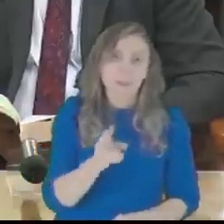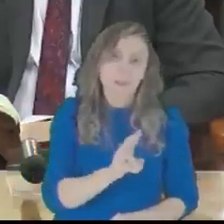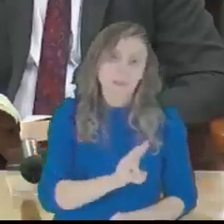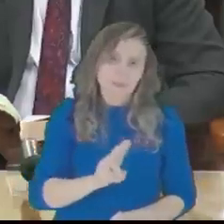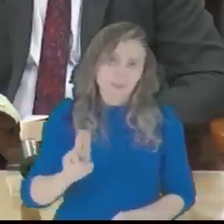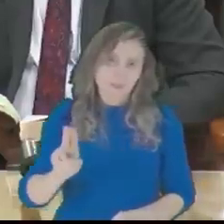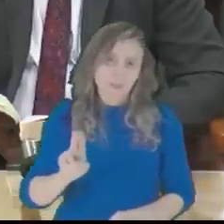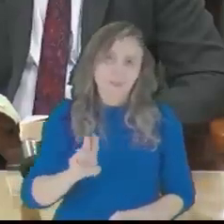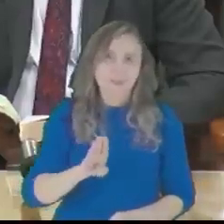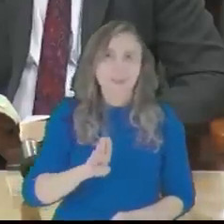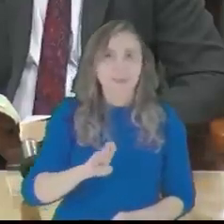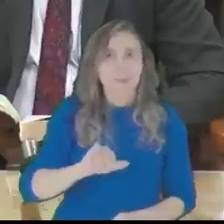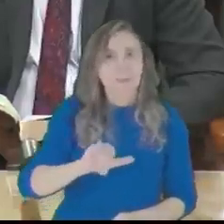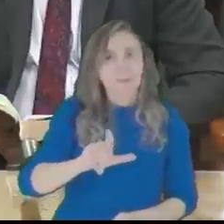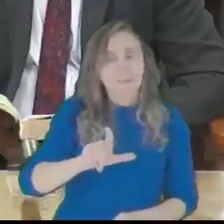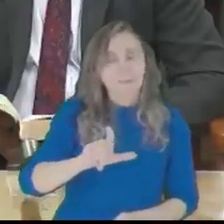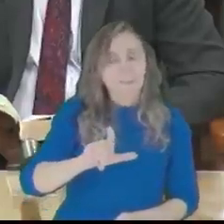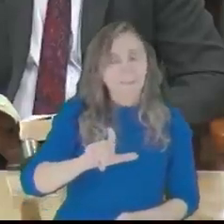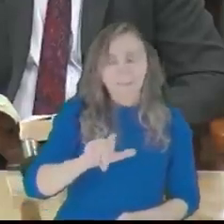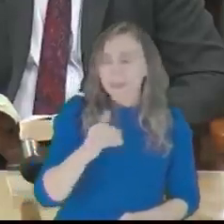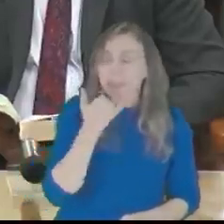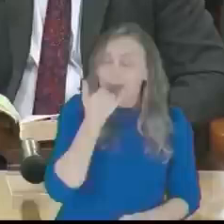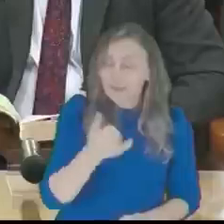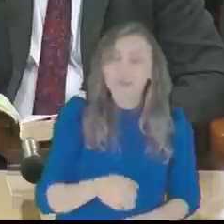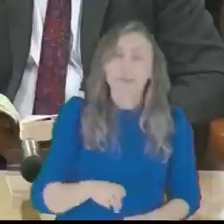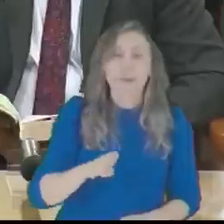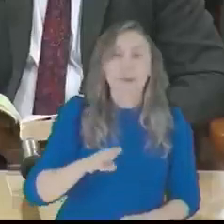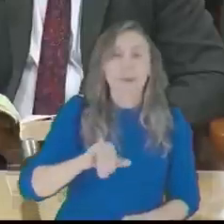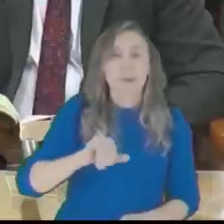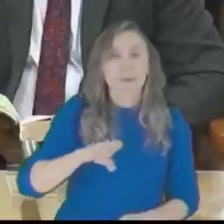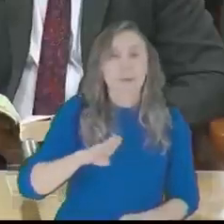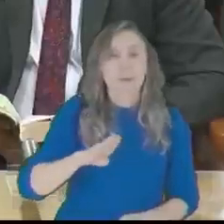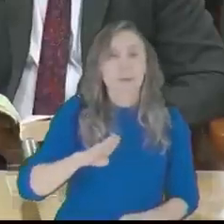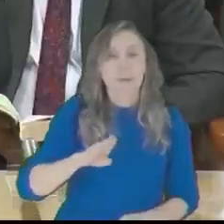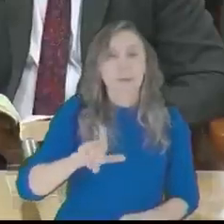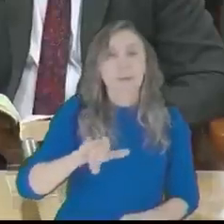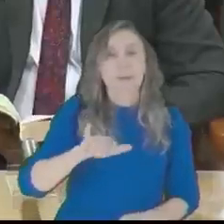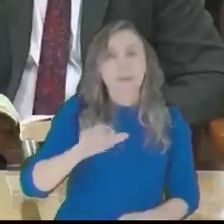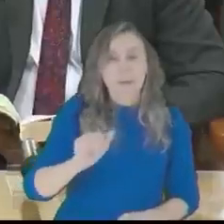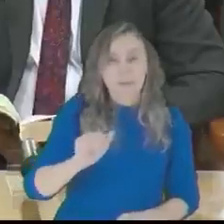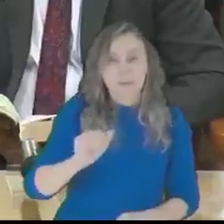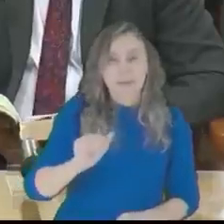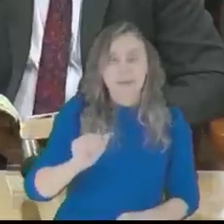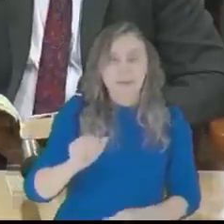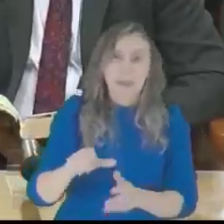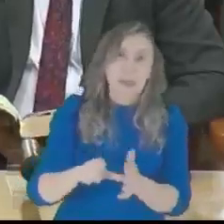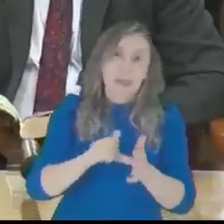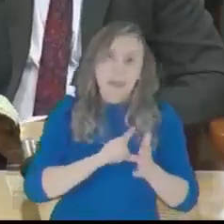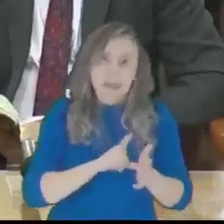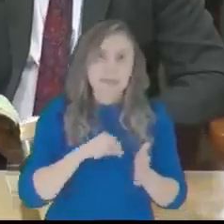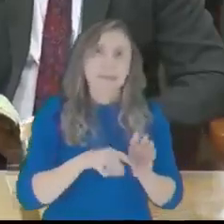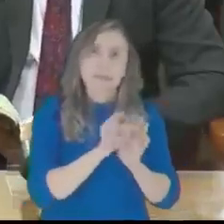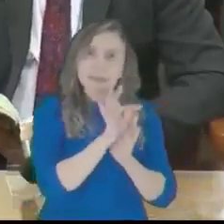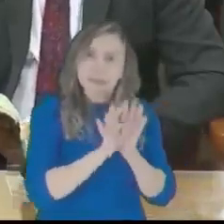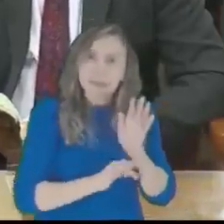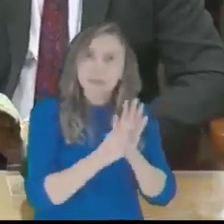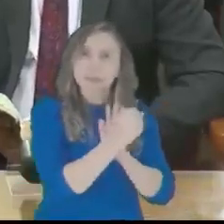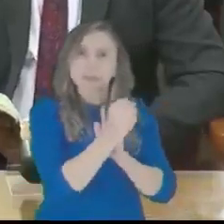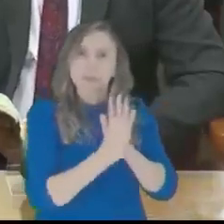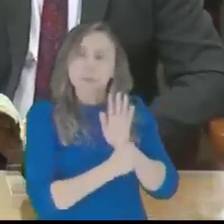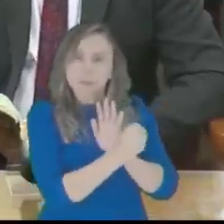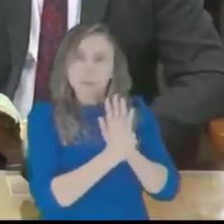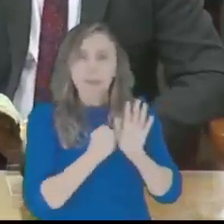até então era Palavra de Deus, até então era texto sagrado. Mas o nome Bíblia veio 400 anos depois.